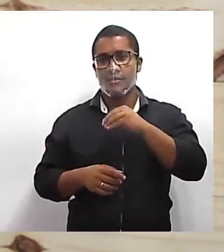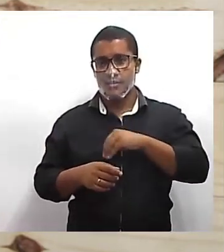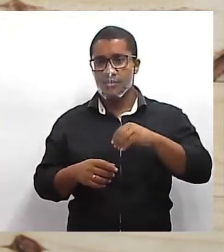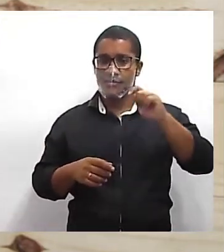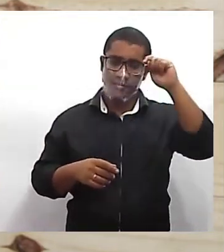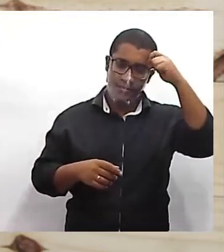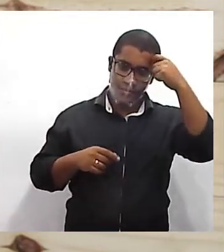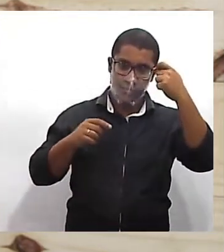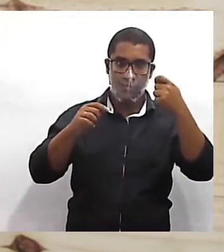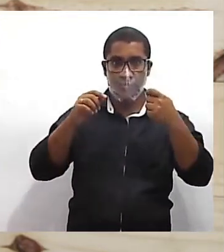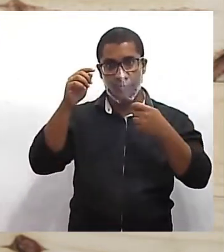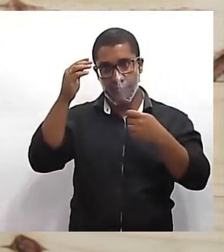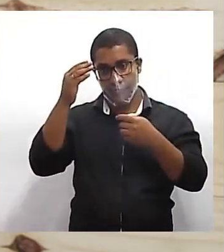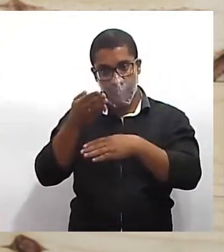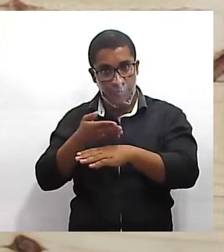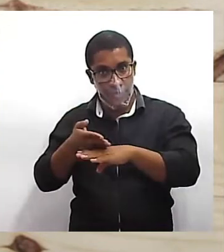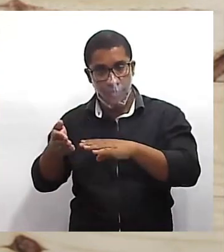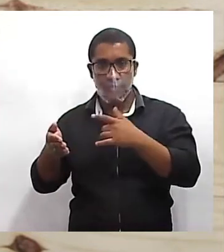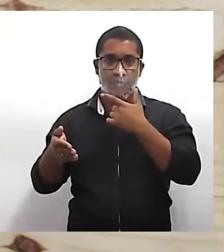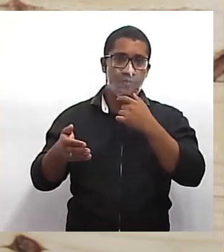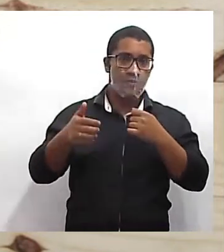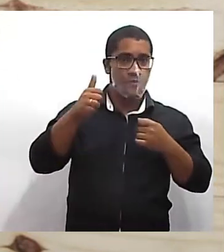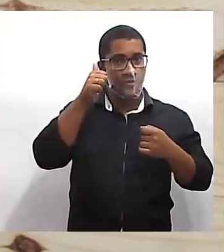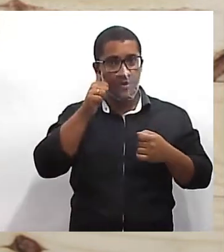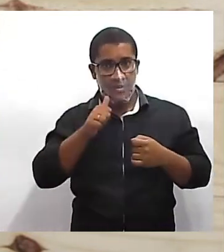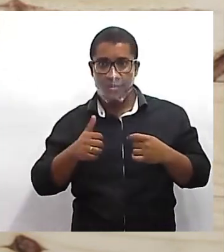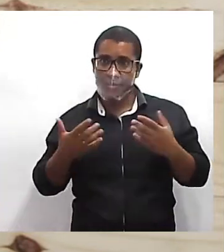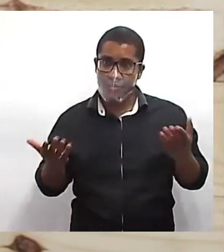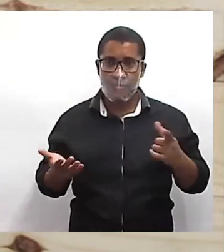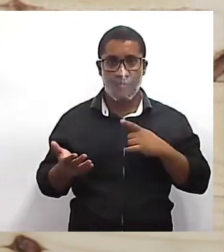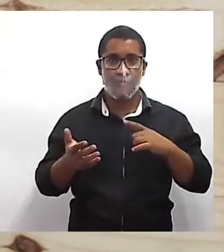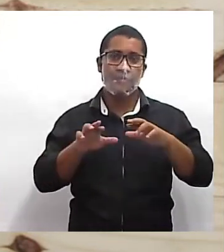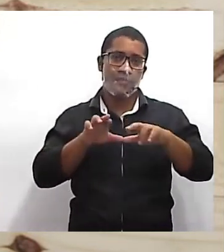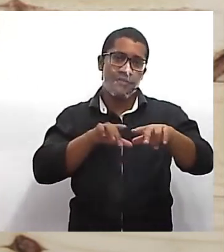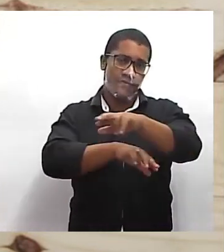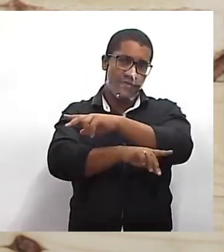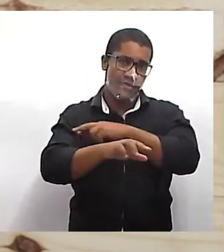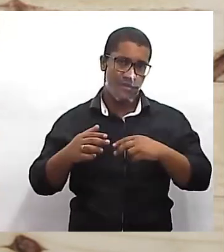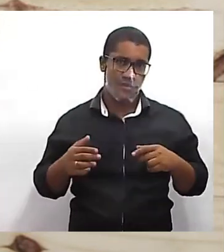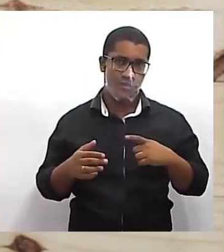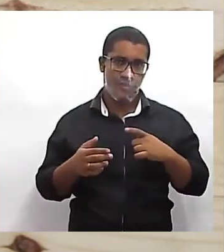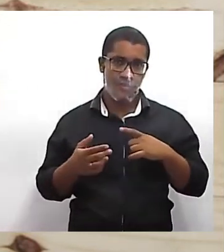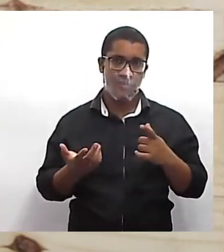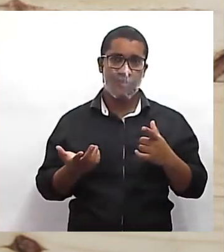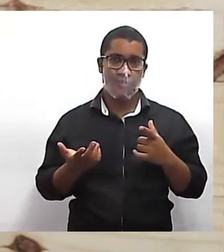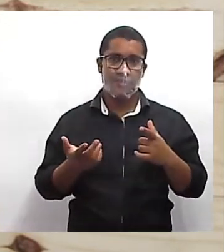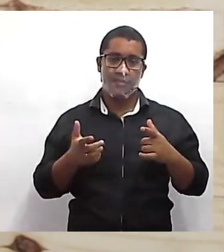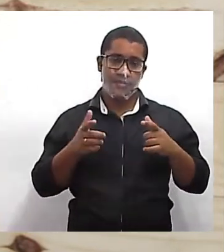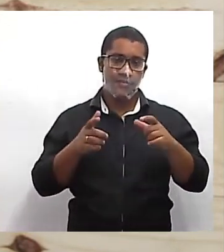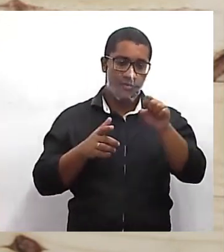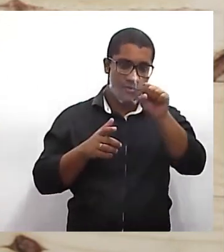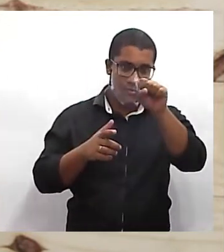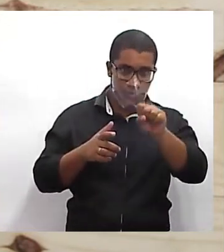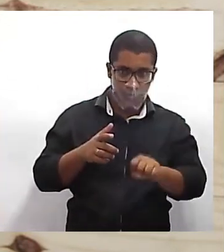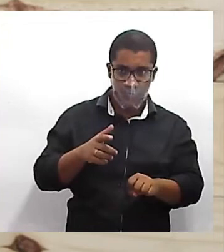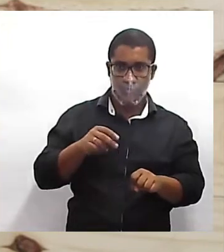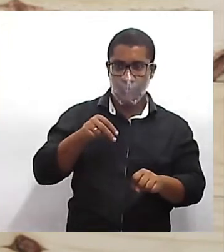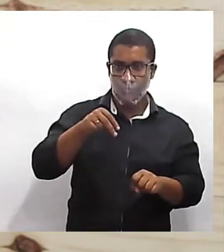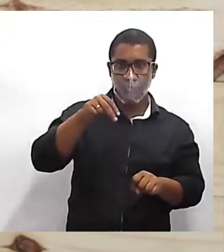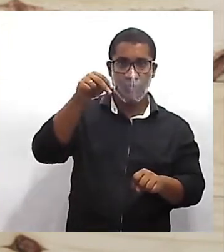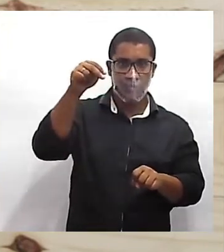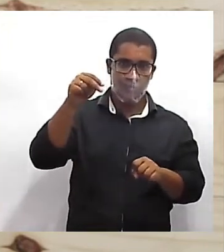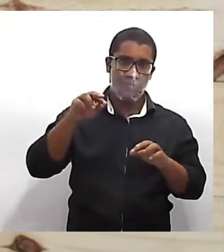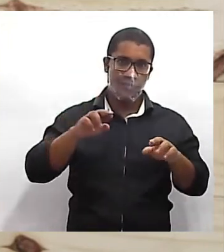e brancos, homens e mulheres, regional, inclusive, né? Entre o sul e norte. Então, são